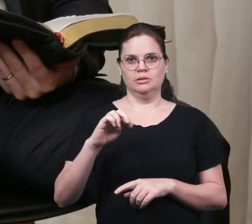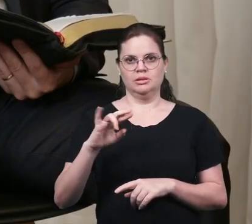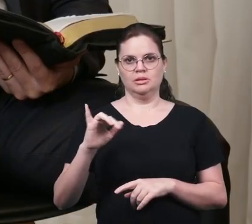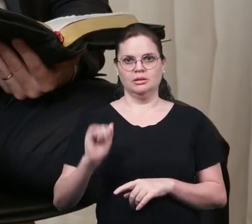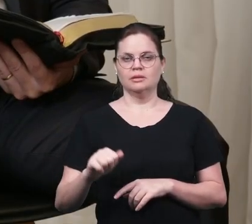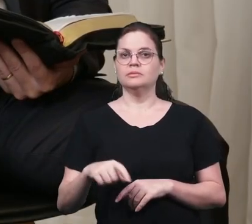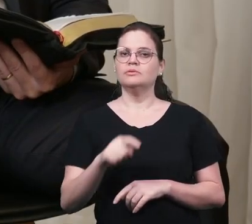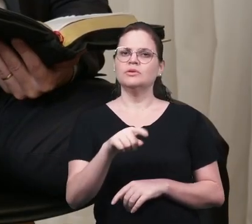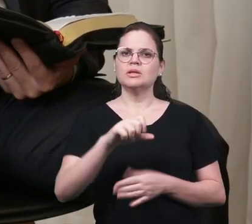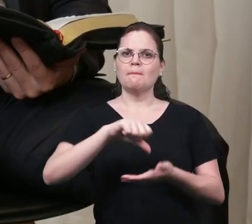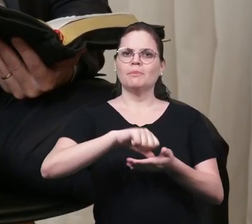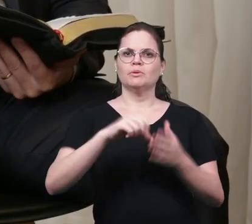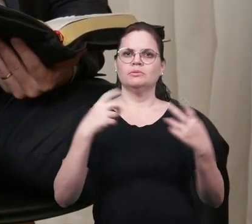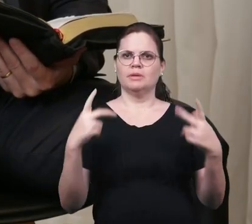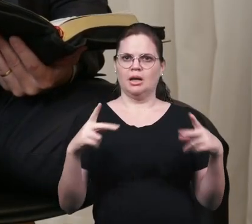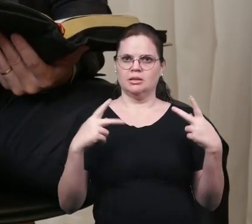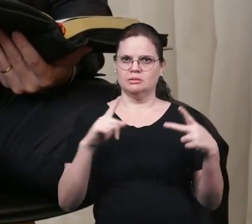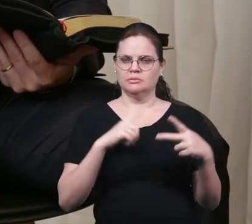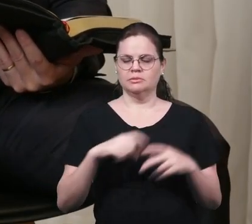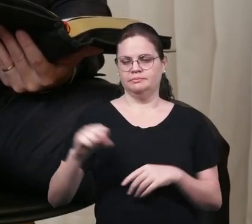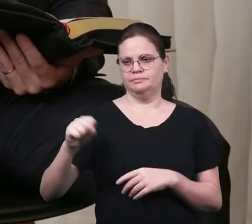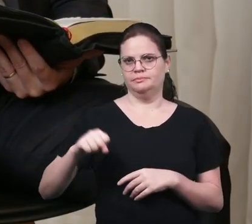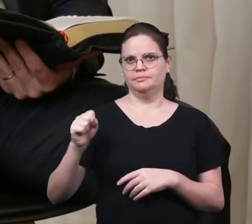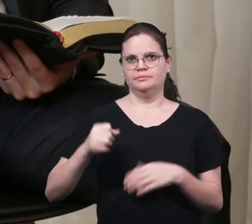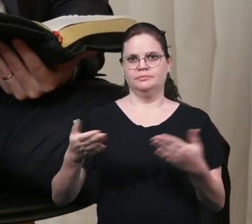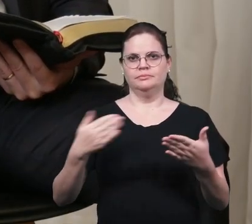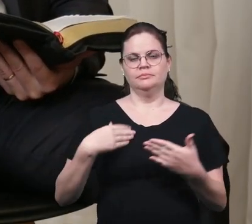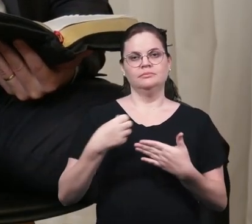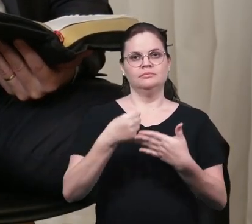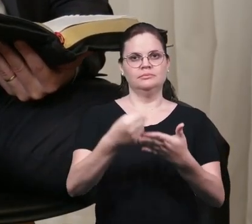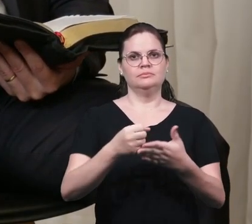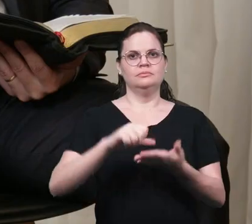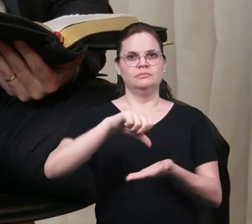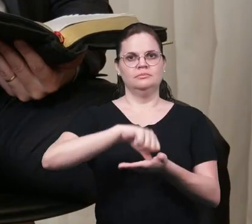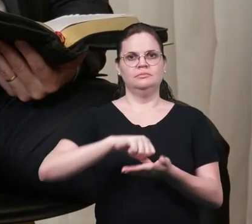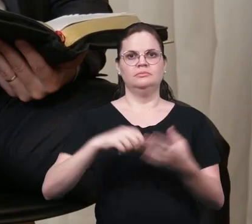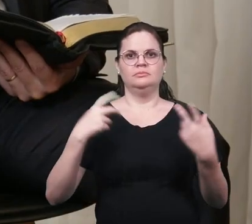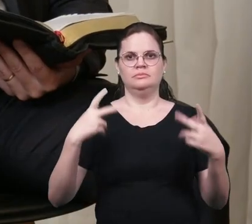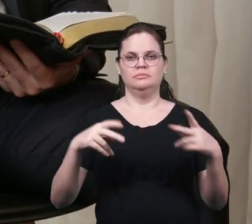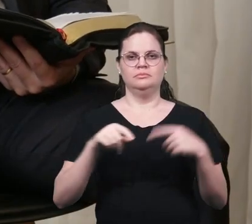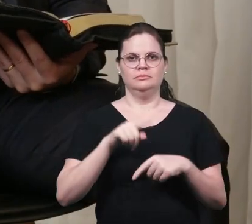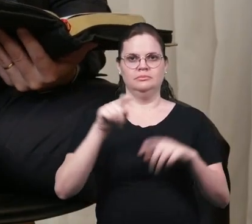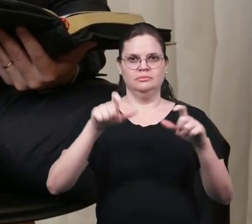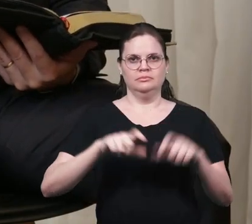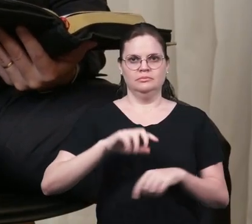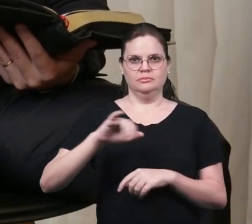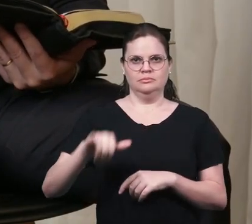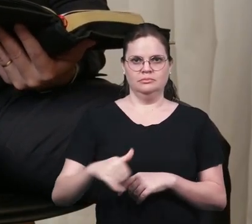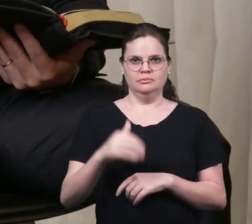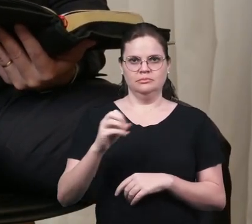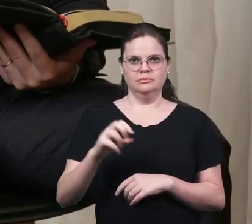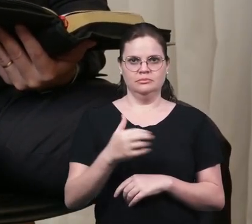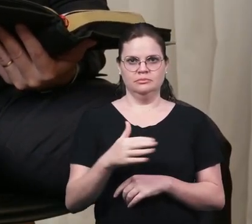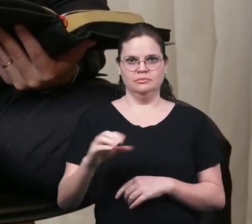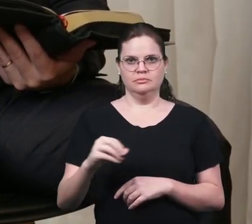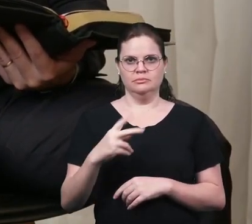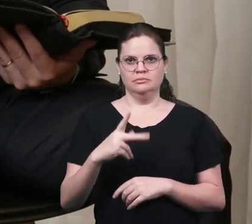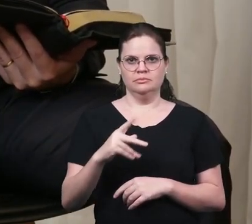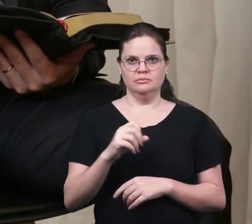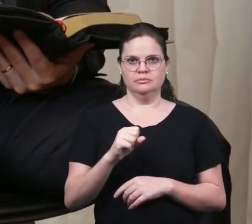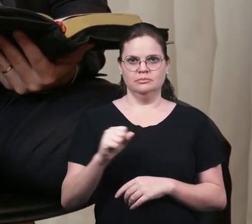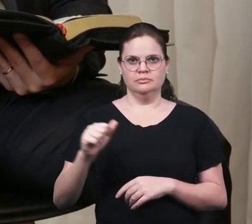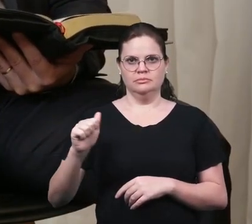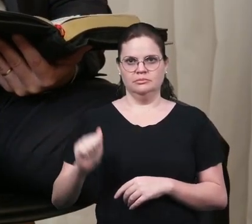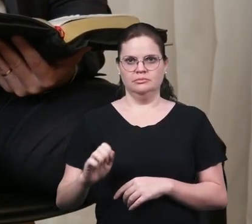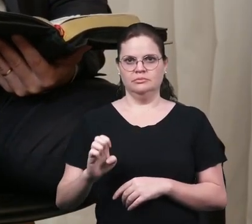Sim, atualmente estou atendendo o ponto de pregação lá no João Paz, né? E temos também outro ponto de pregação lá